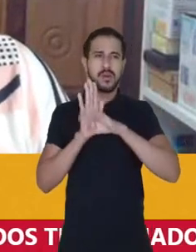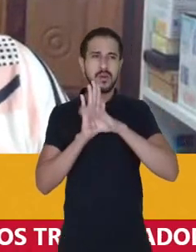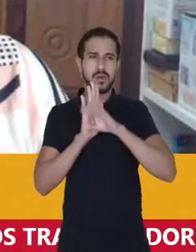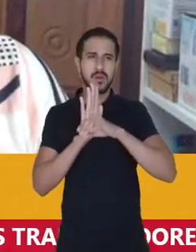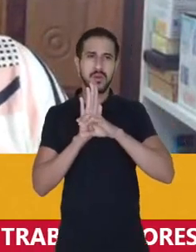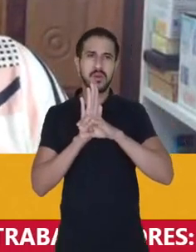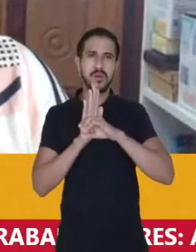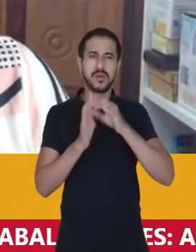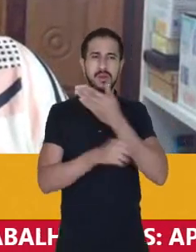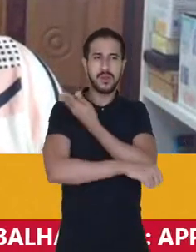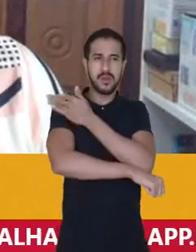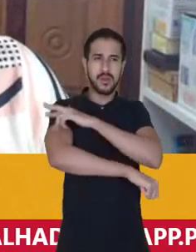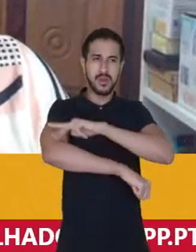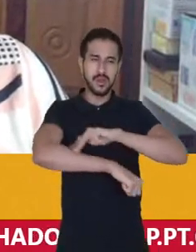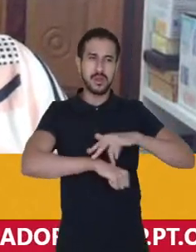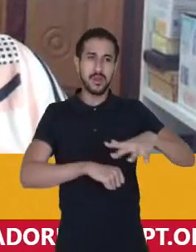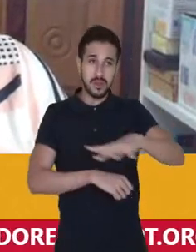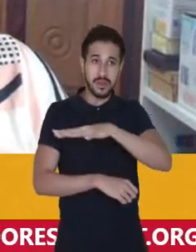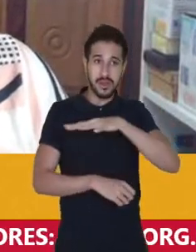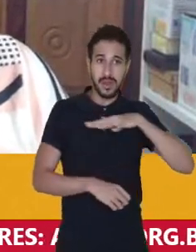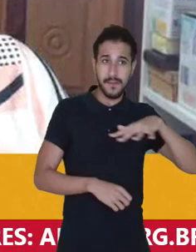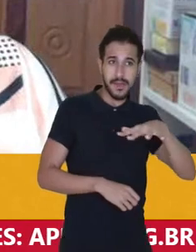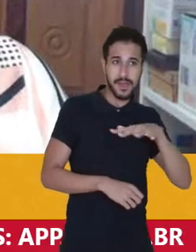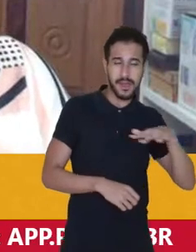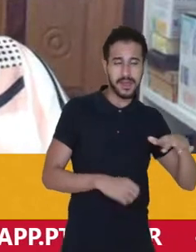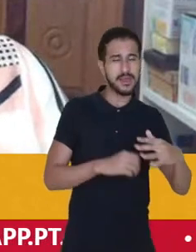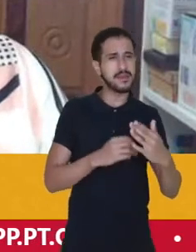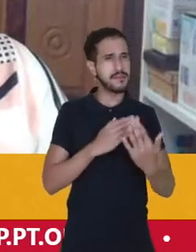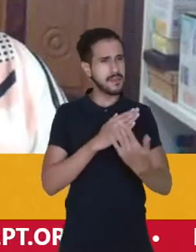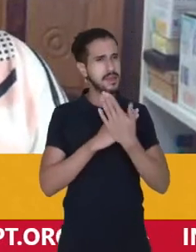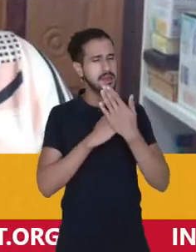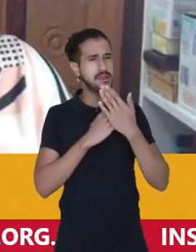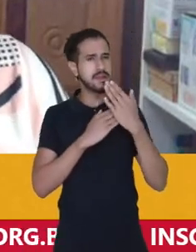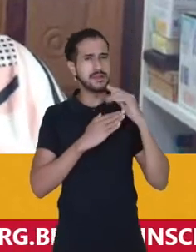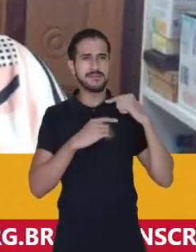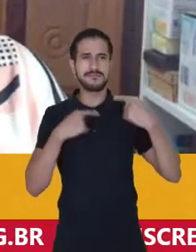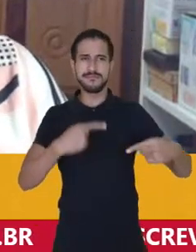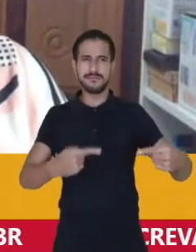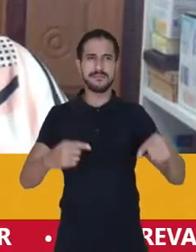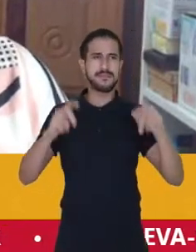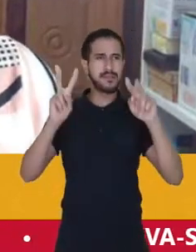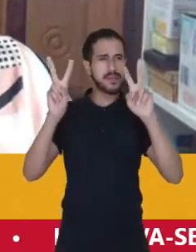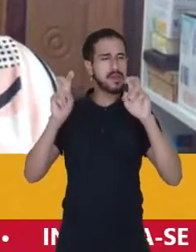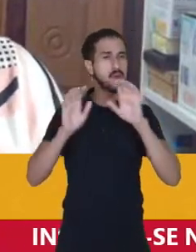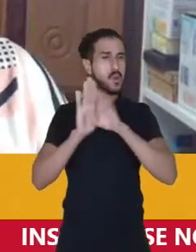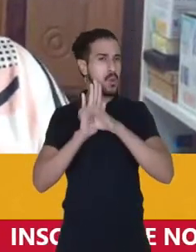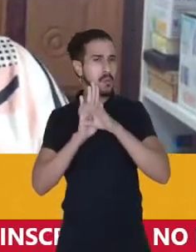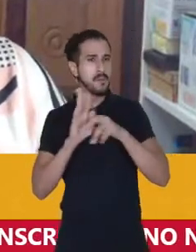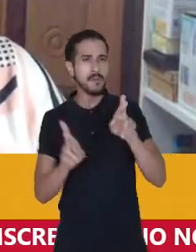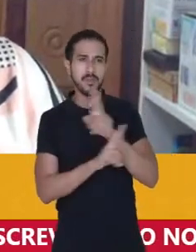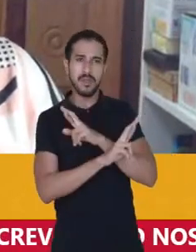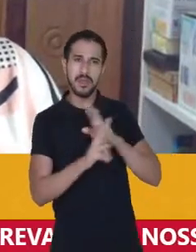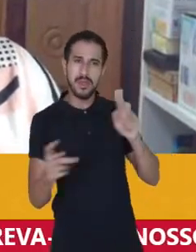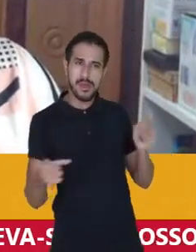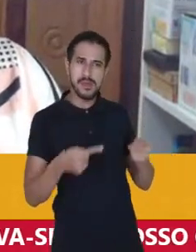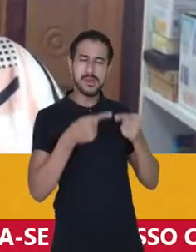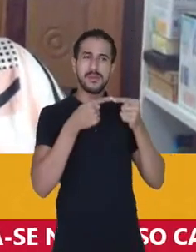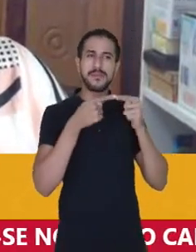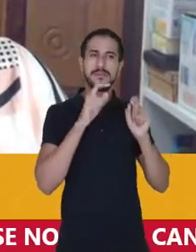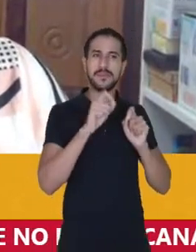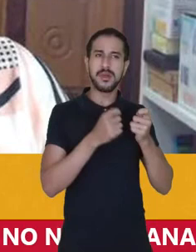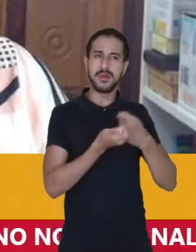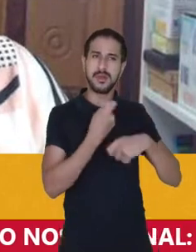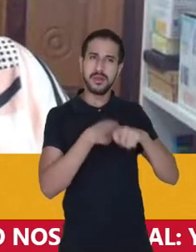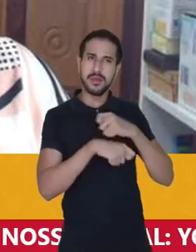conceito de racismo ambiental, que nos ajudasse a discutir um pouco esse conceito e a relação que ele tem com essa